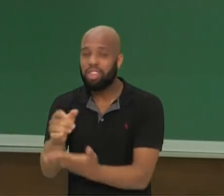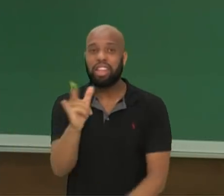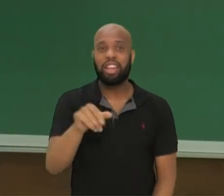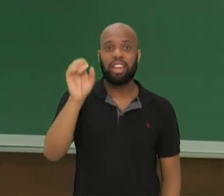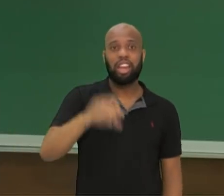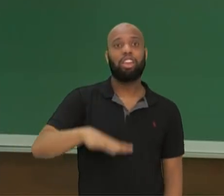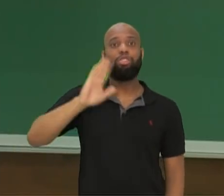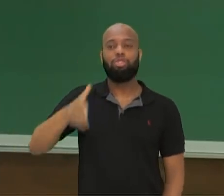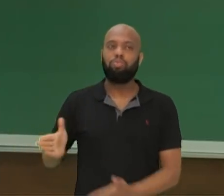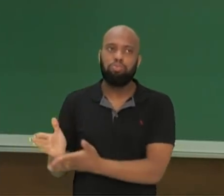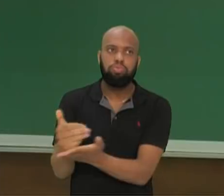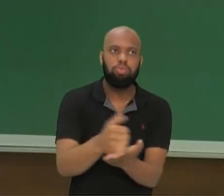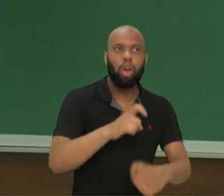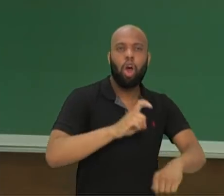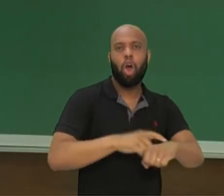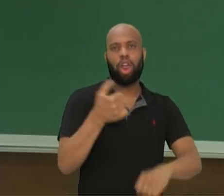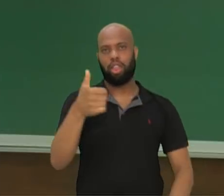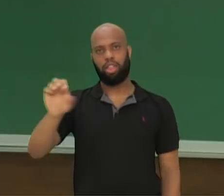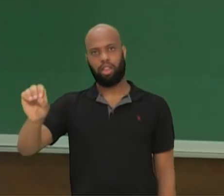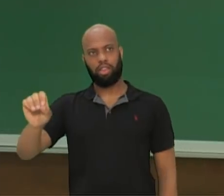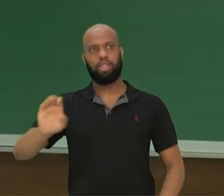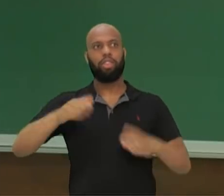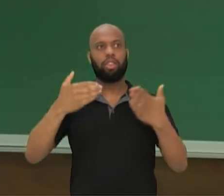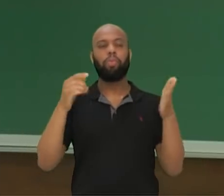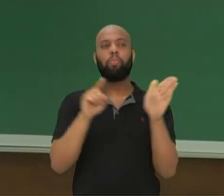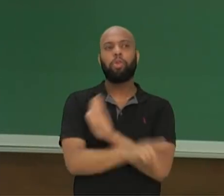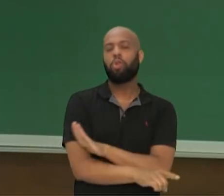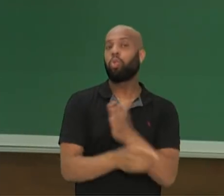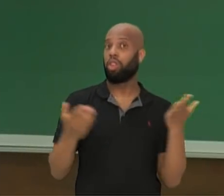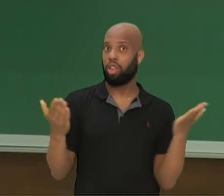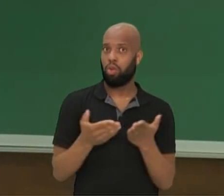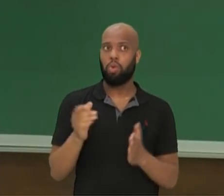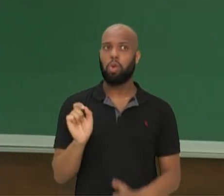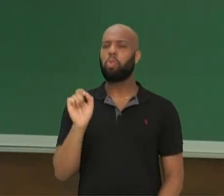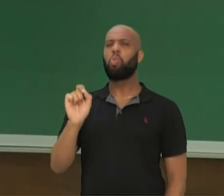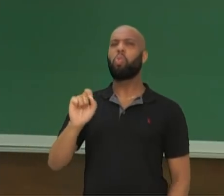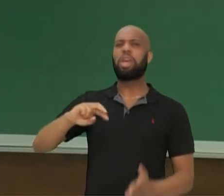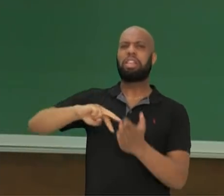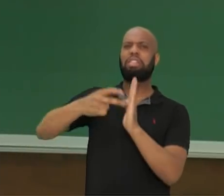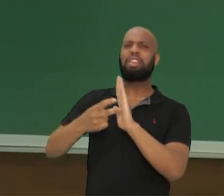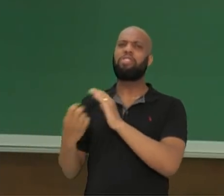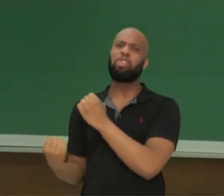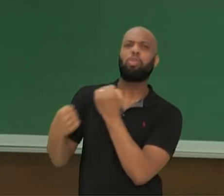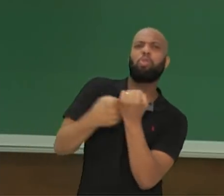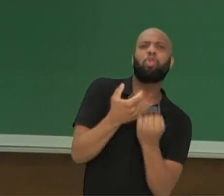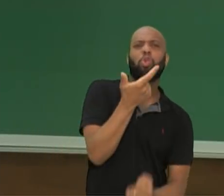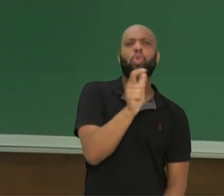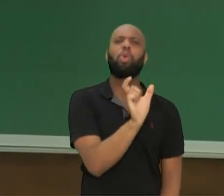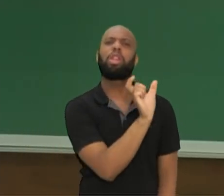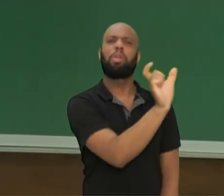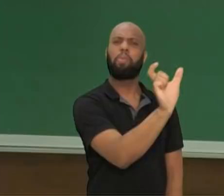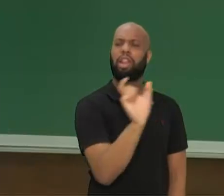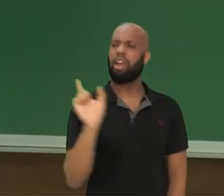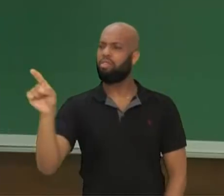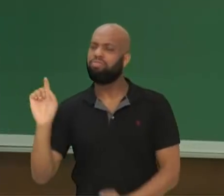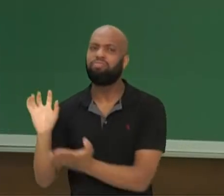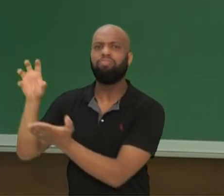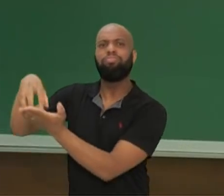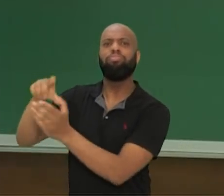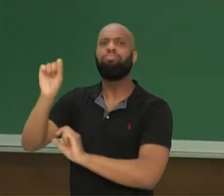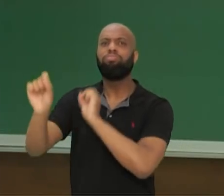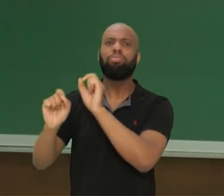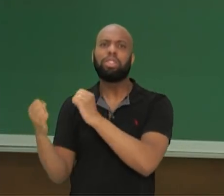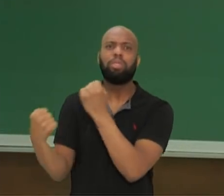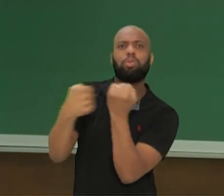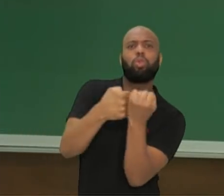às 10 horas. A questão: a quem se refere a expressão órgão destacada no trecho? Veja que